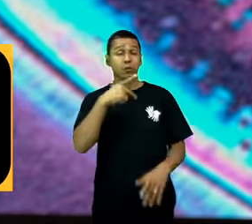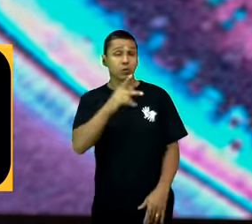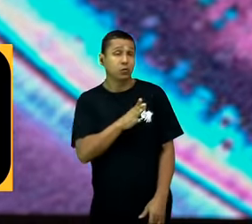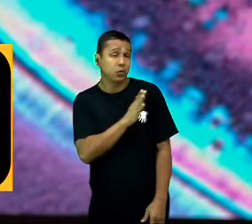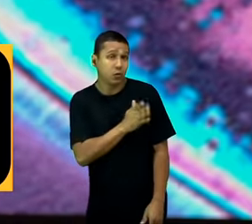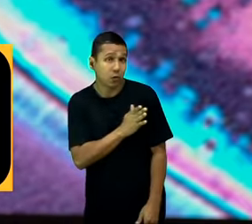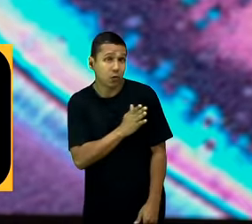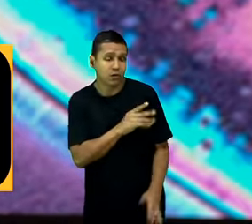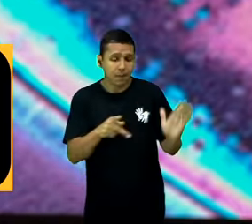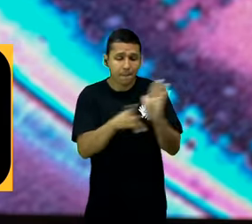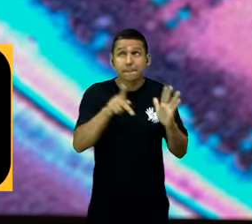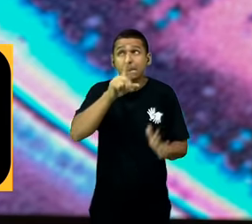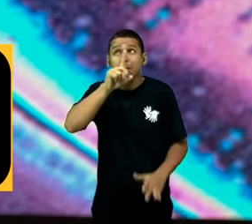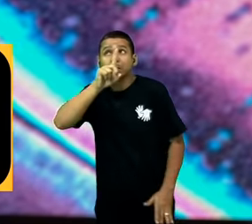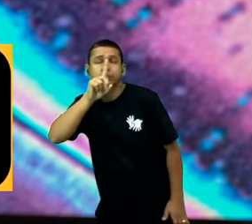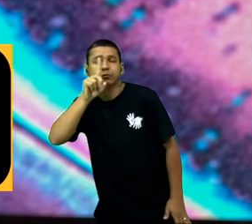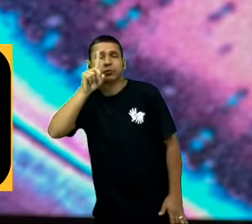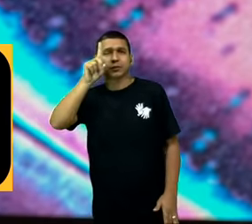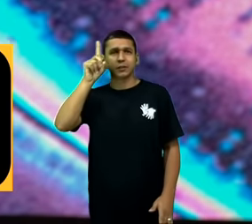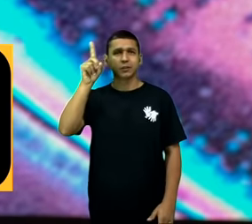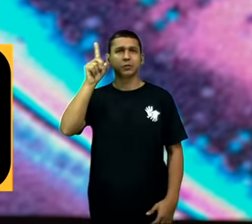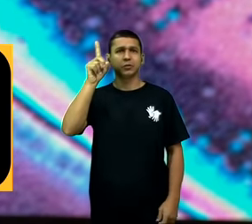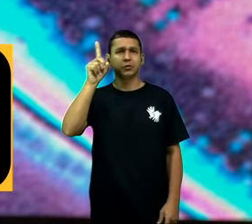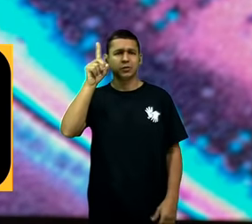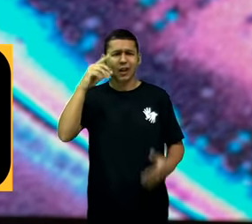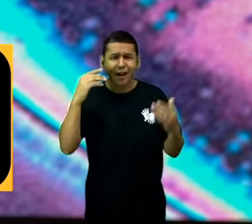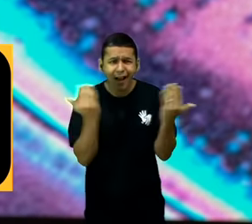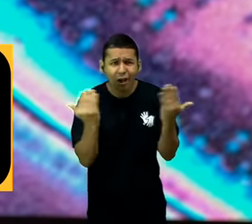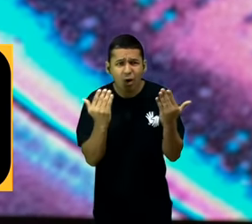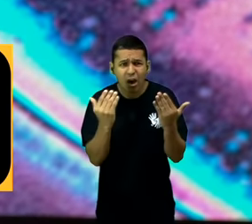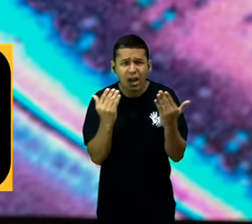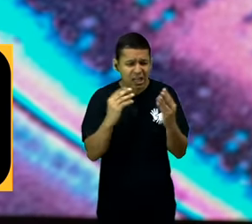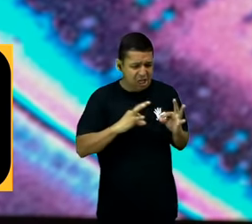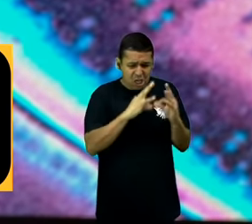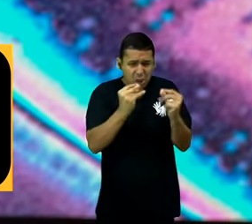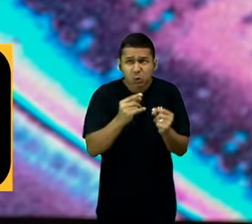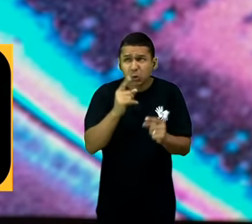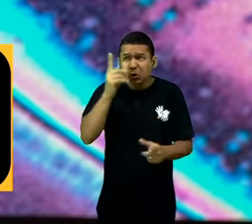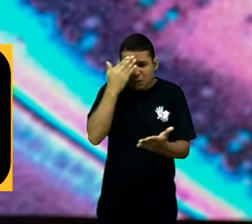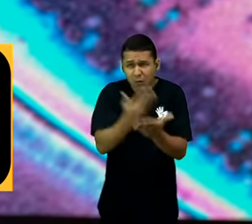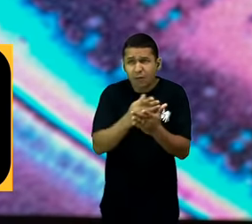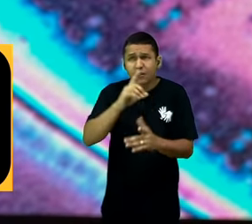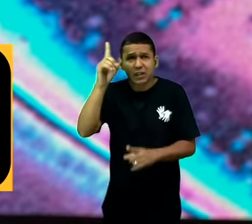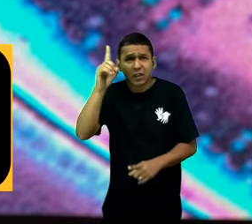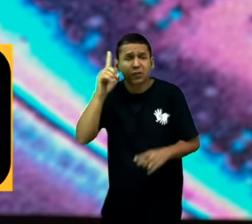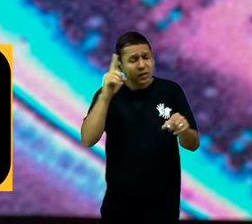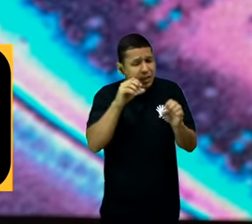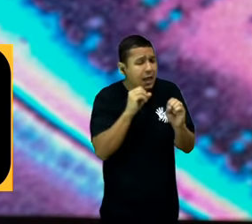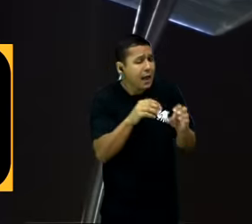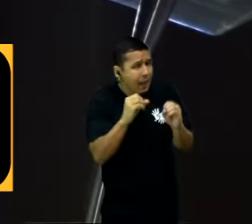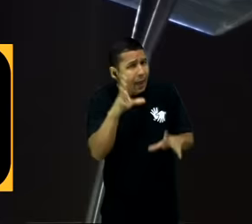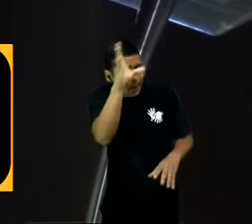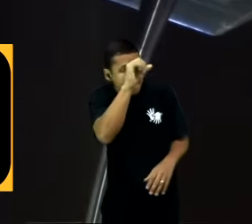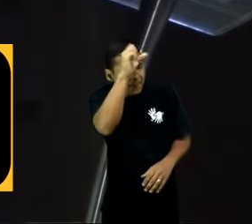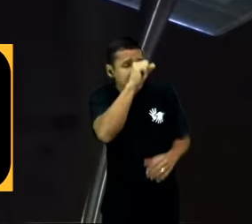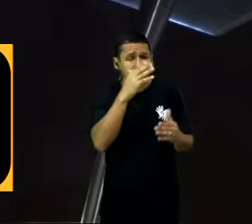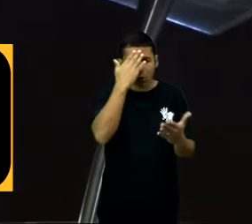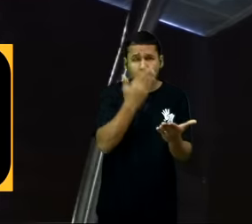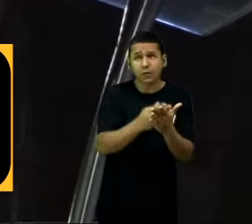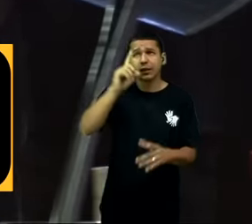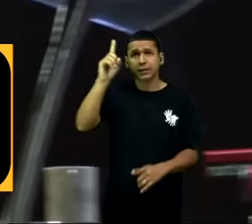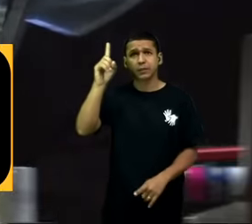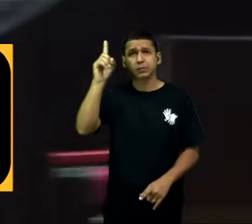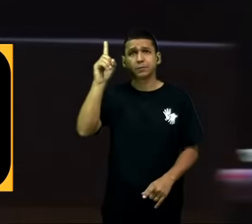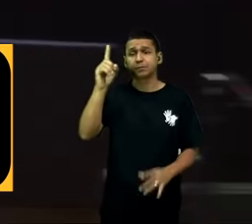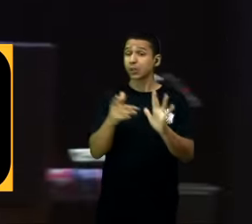já é meu, agora que eu já tenho o seu coração, agora que você é todo meu, agora que você confia em mim, agora que você aprendeu a confiar em mim, agora que você aprendeu como é que faz, olha o que Jesus diz para